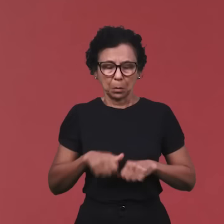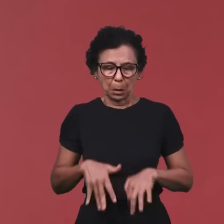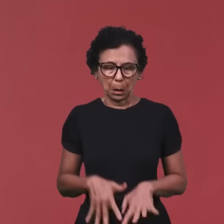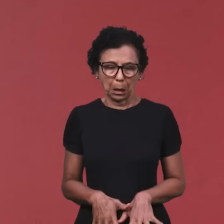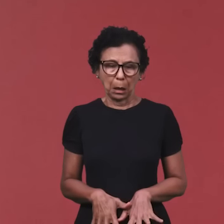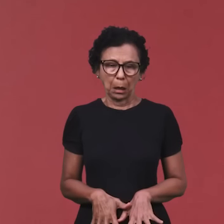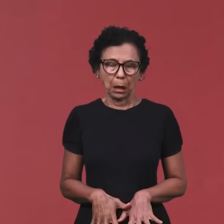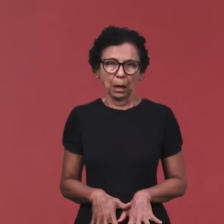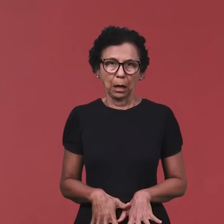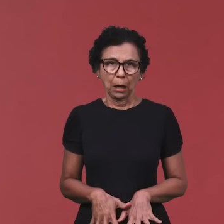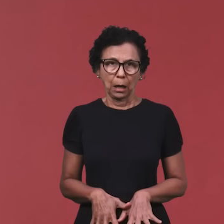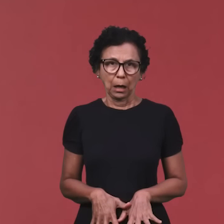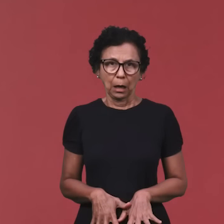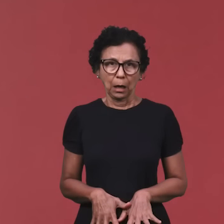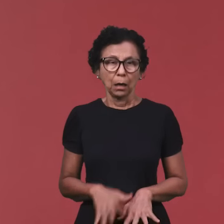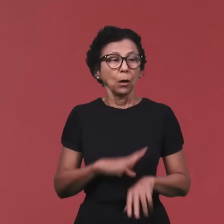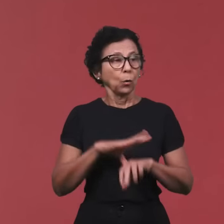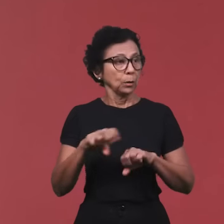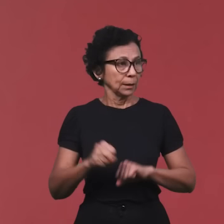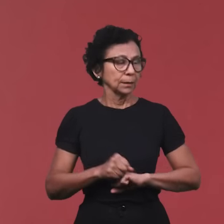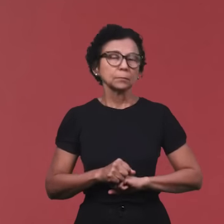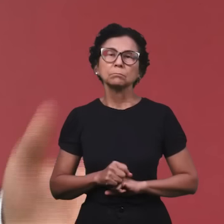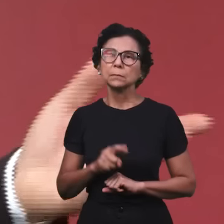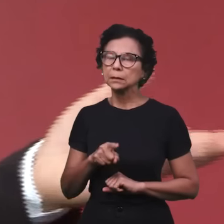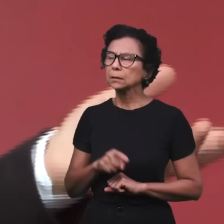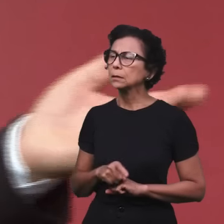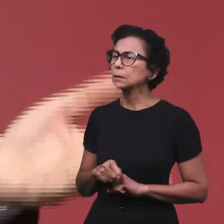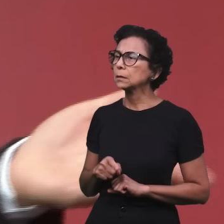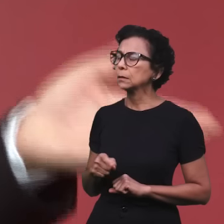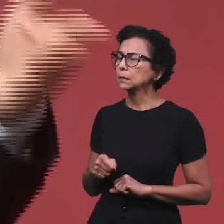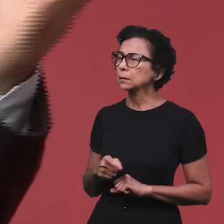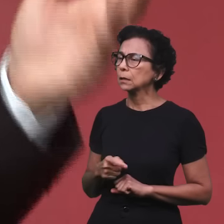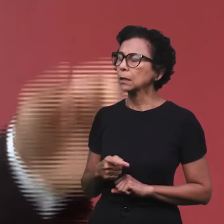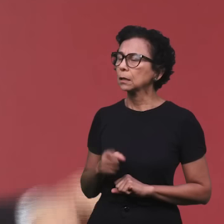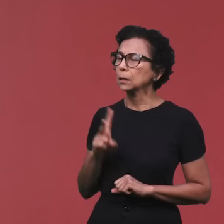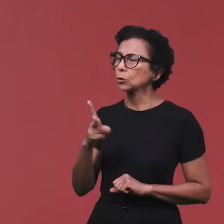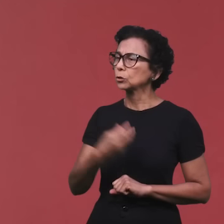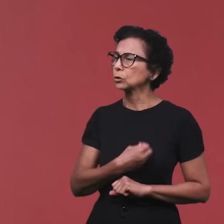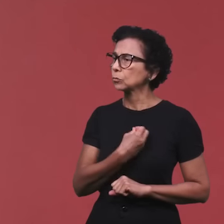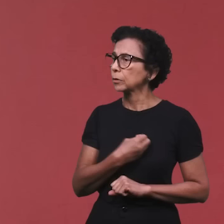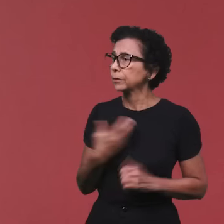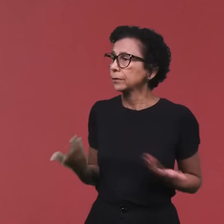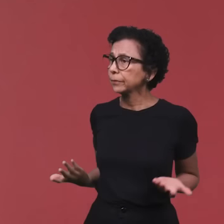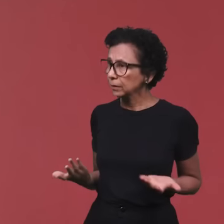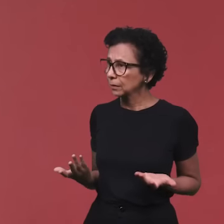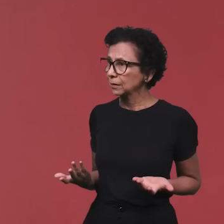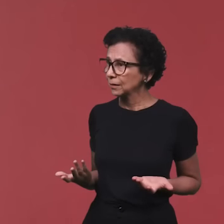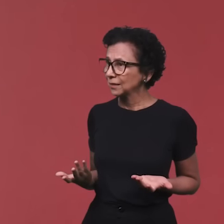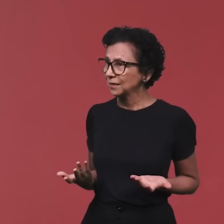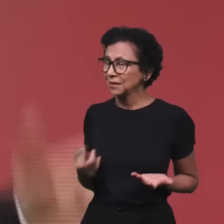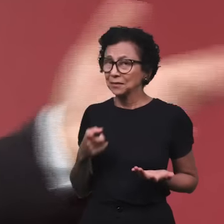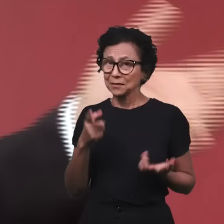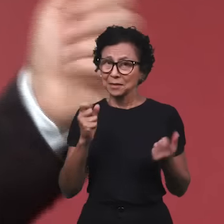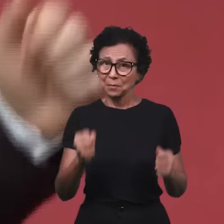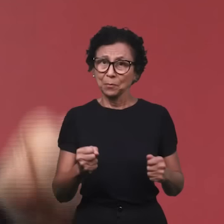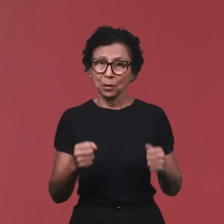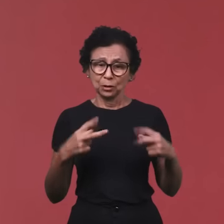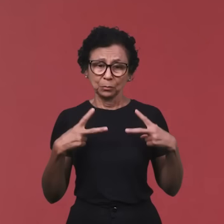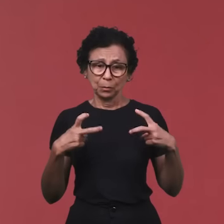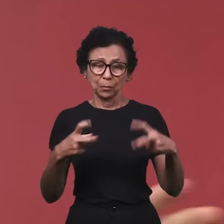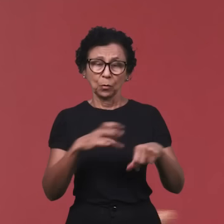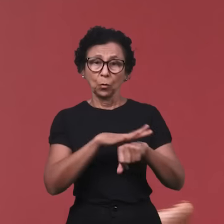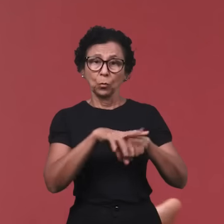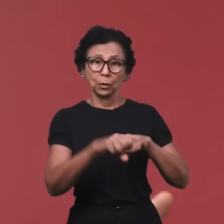pergunto, ela está viva até hoje? Aí você pensa, mas tem que valer a cura se ela morreu de outra coisa. Você pode ser curado de um câncer e morrer